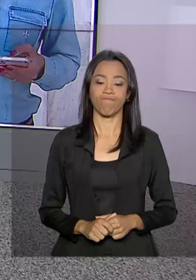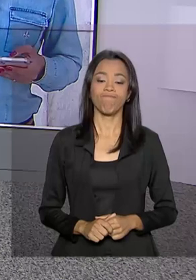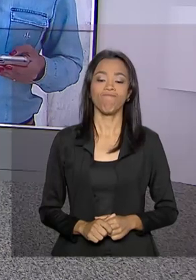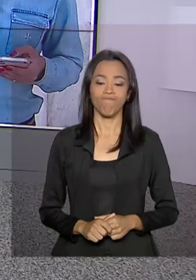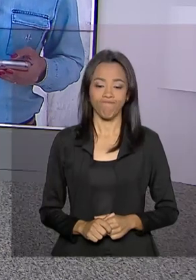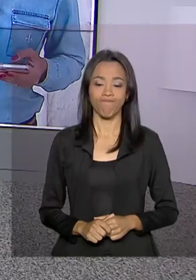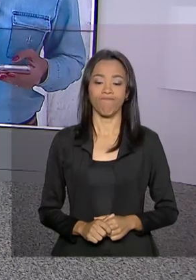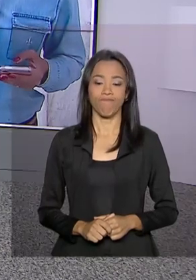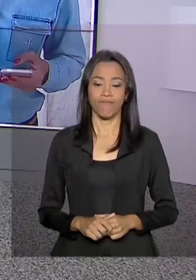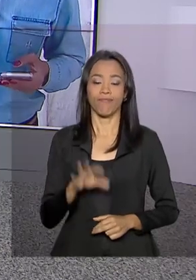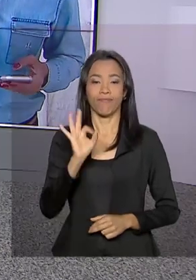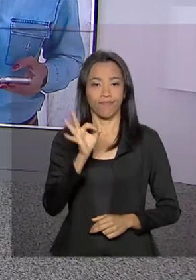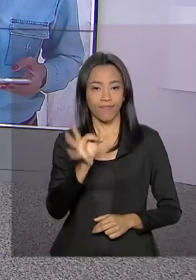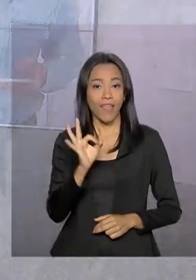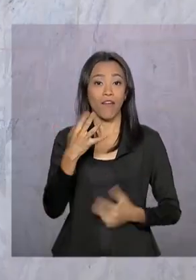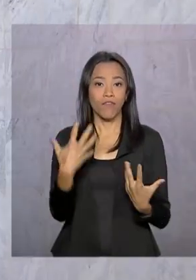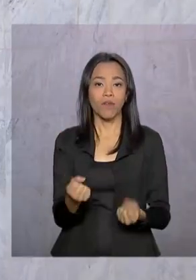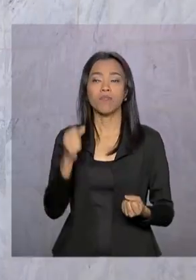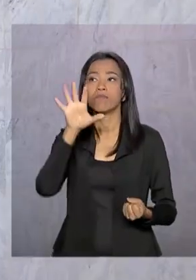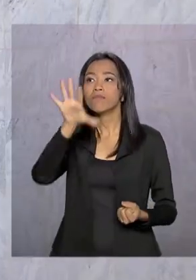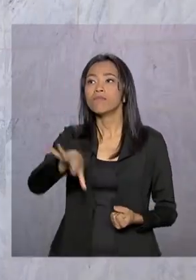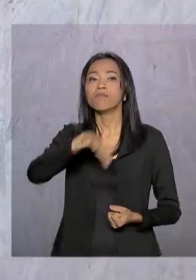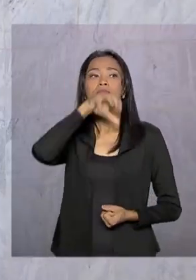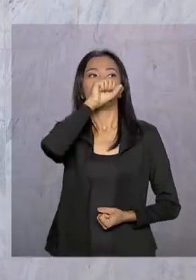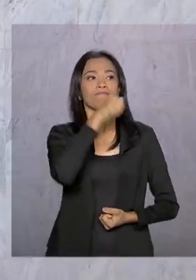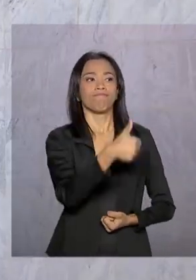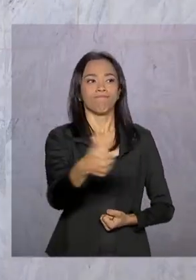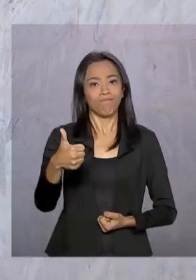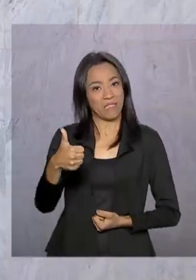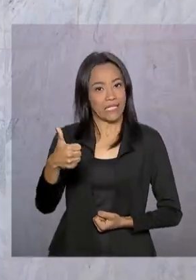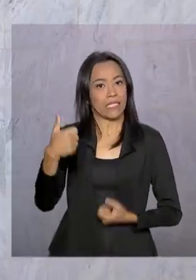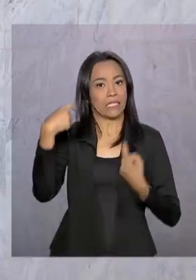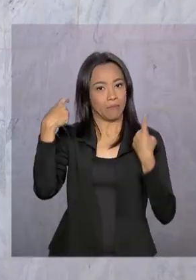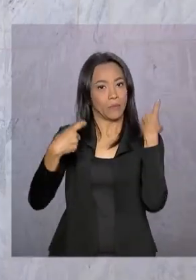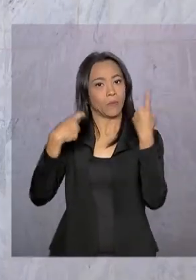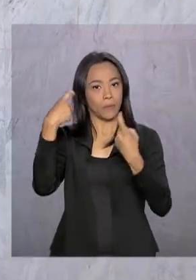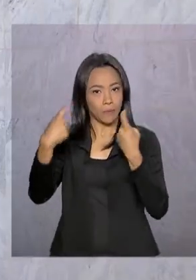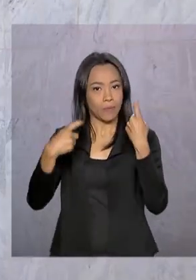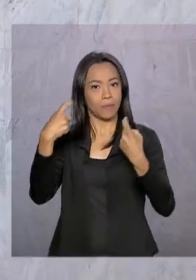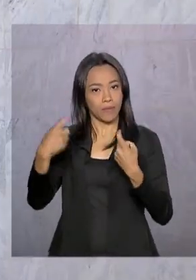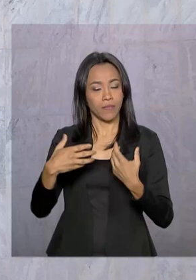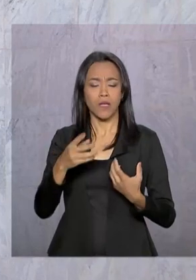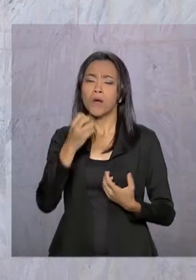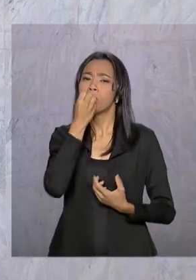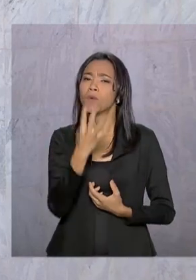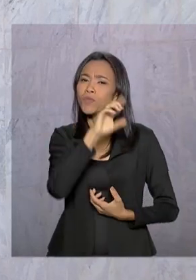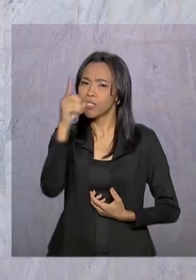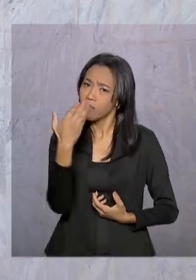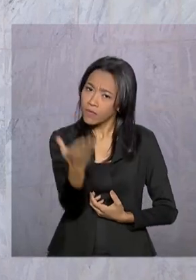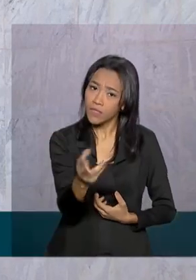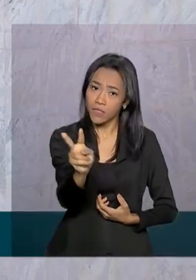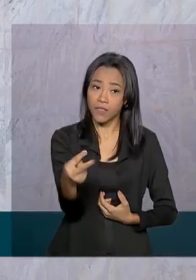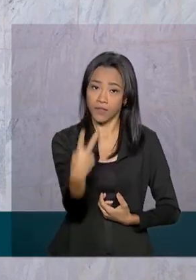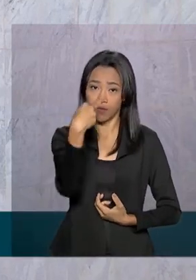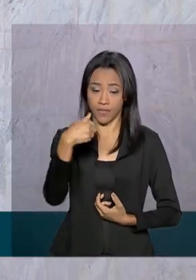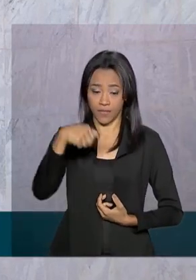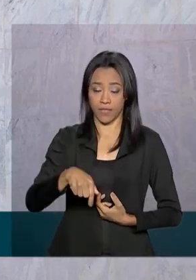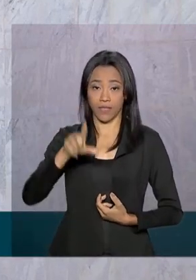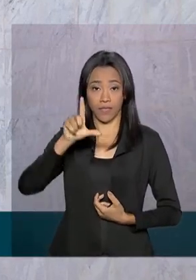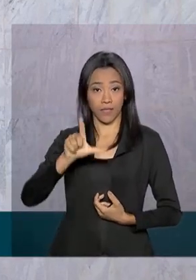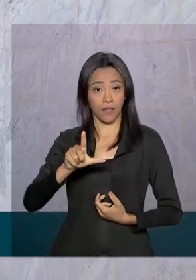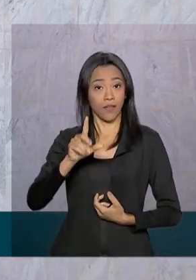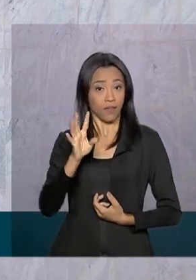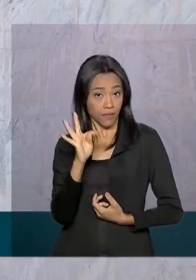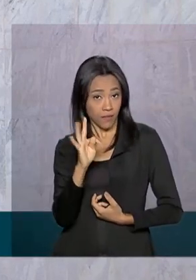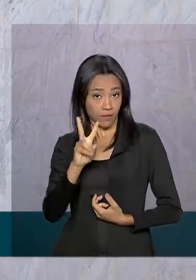carla vamos tentar respirar porque a situação é bem preocupante bom dia pra você bom dia pra você que acompanha a tv brasil vocês sabiam